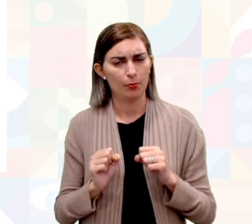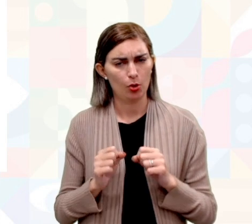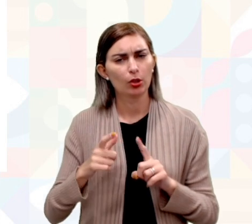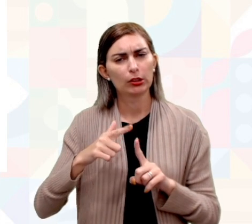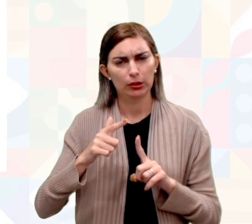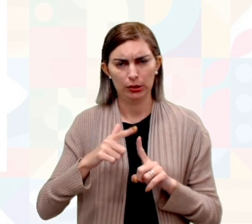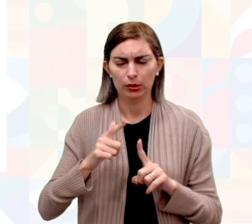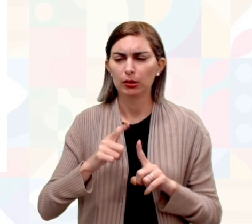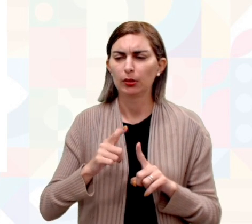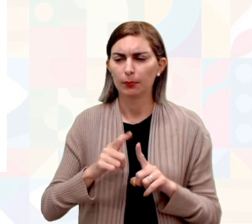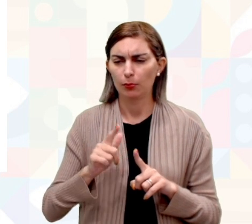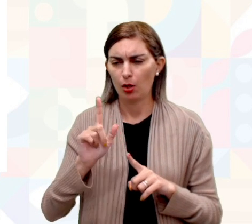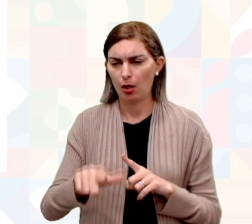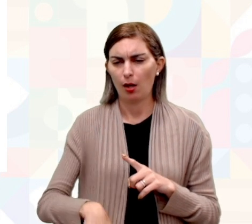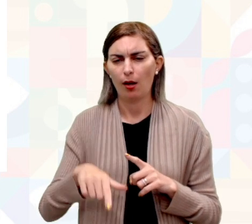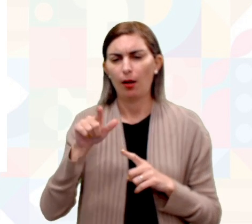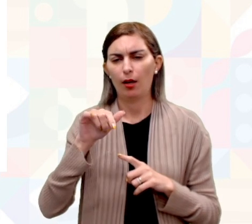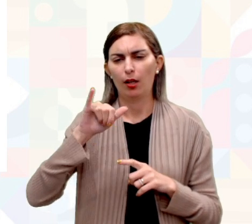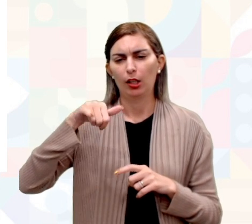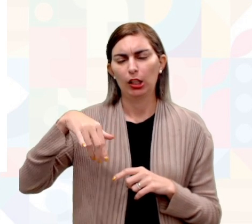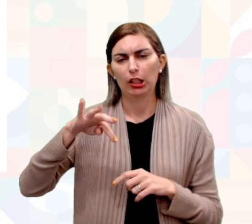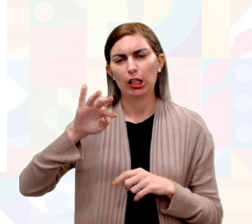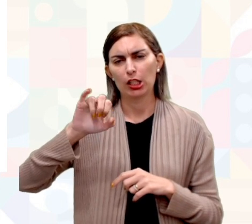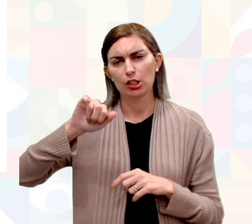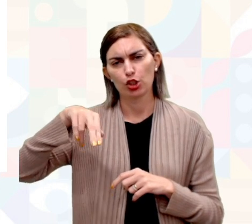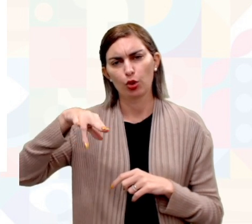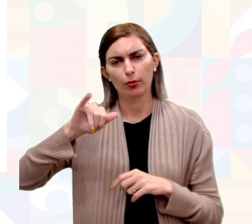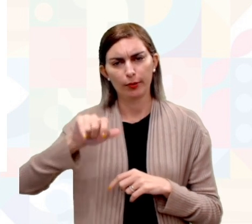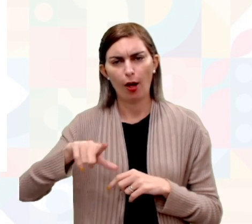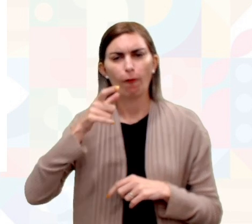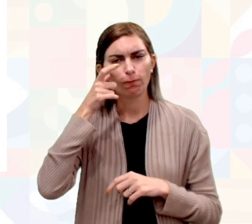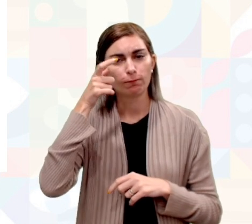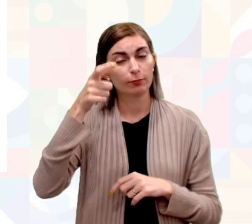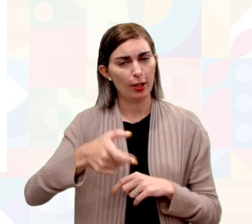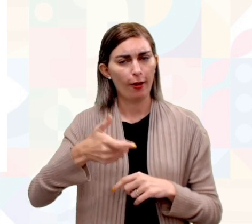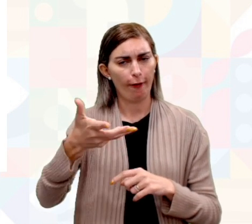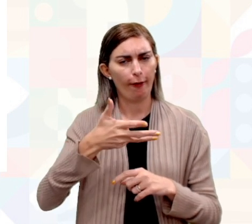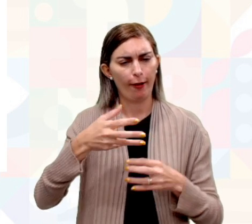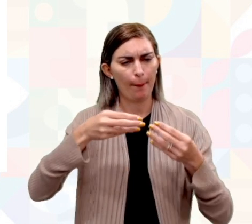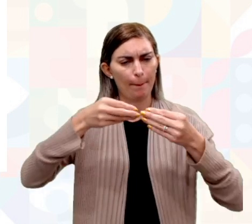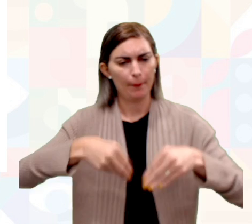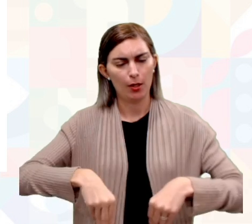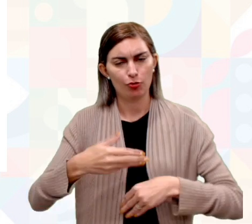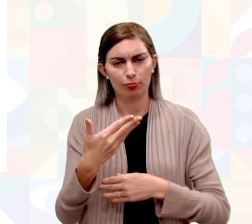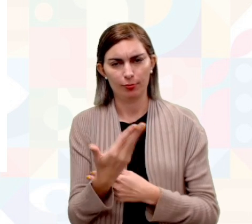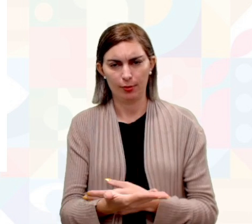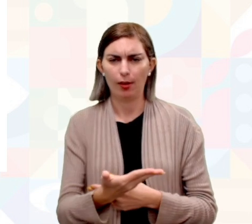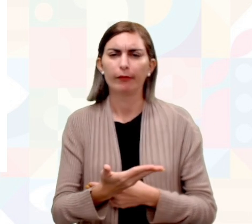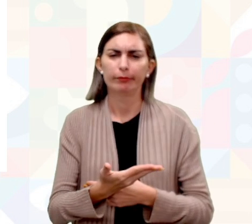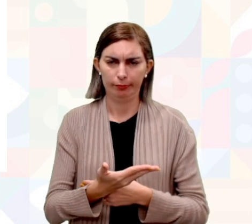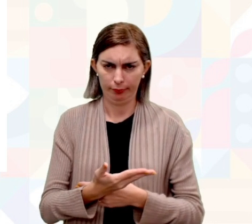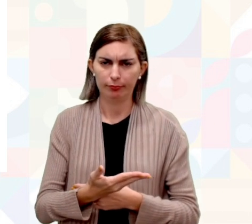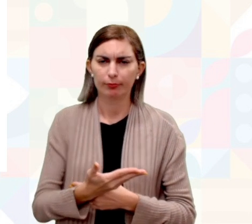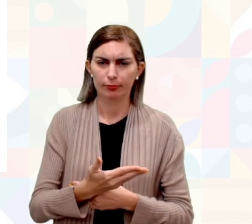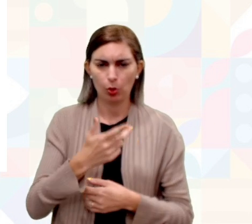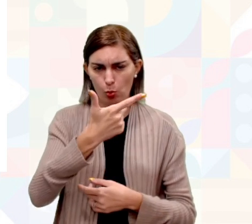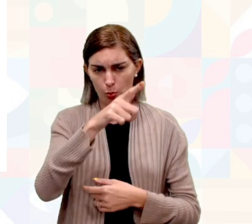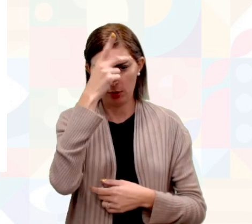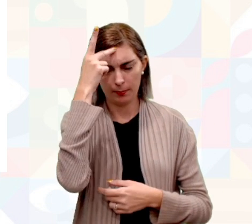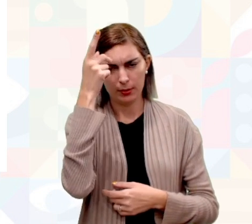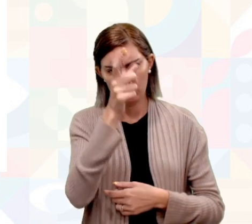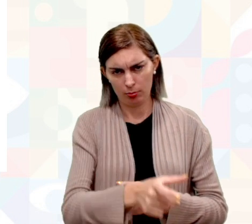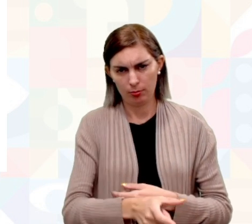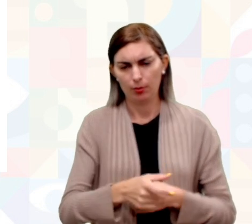de intoxicação, ele é intencional, quando há a intenção de causar aquele dano a outra